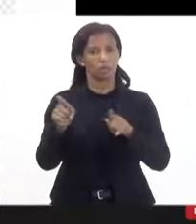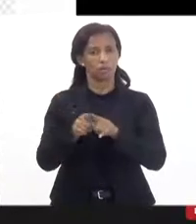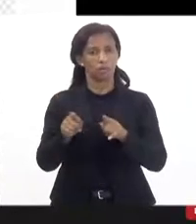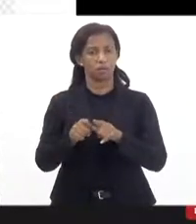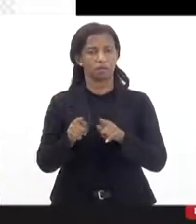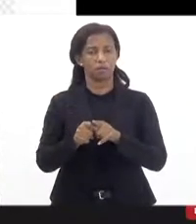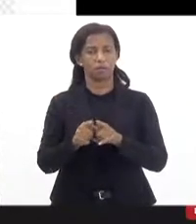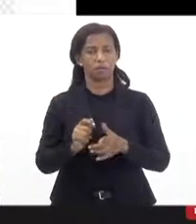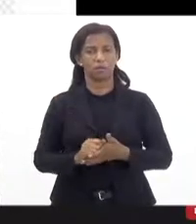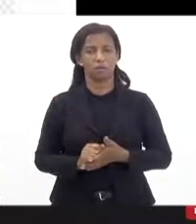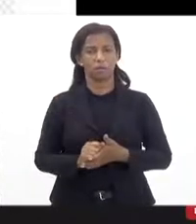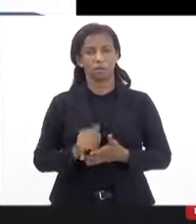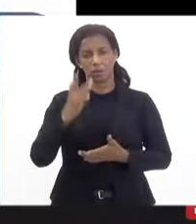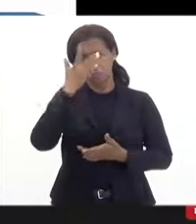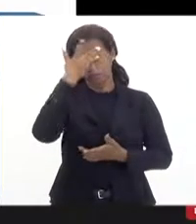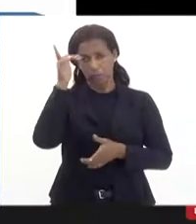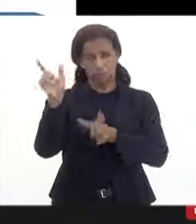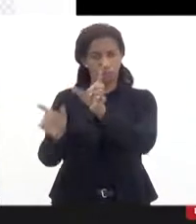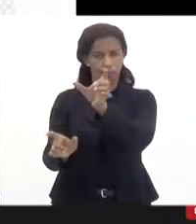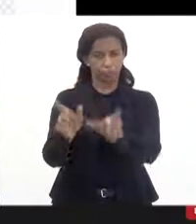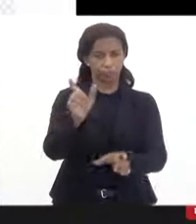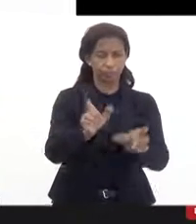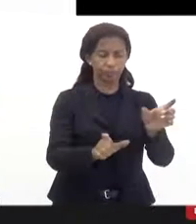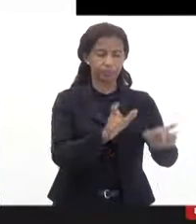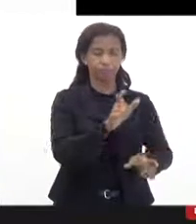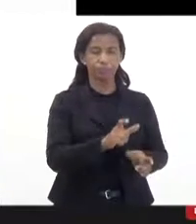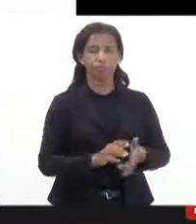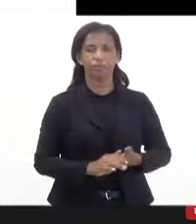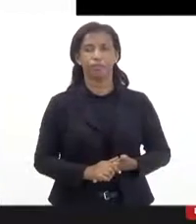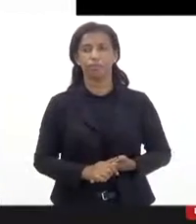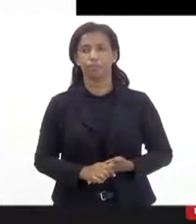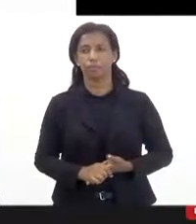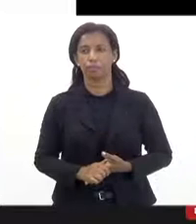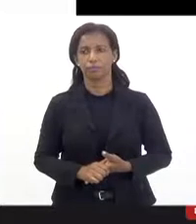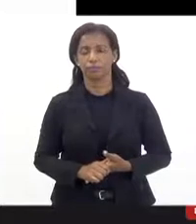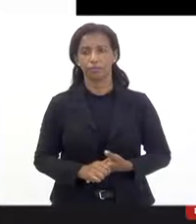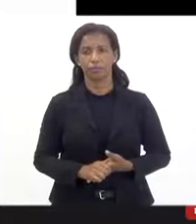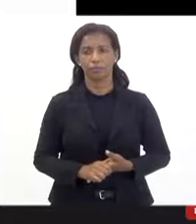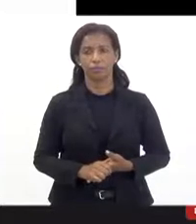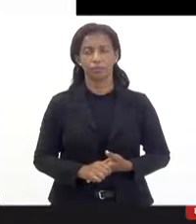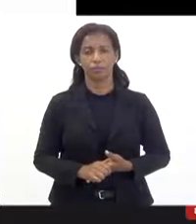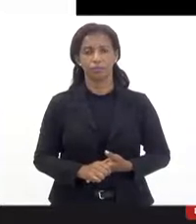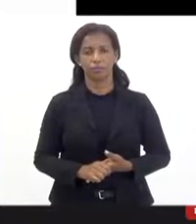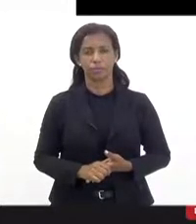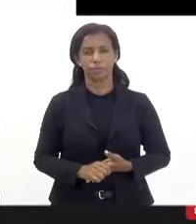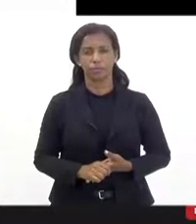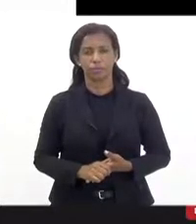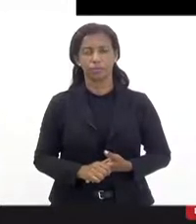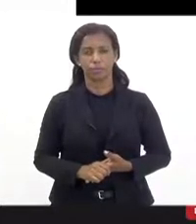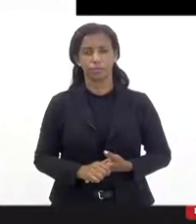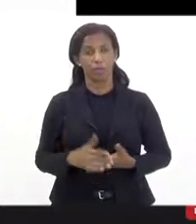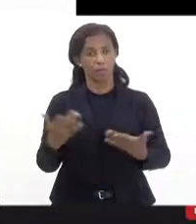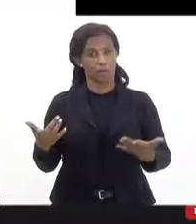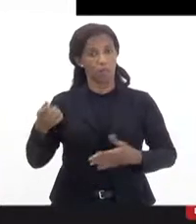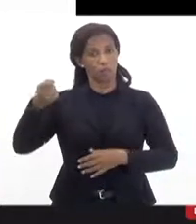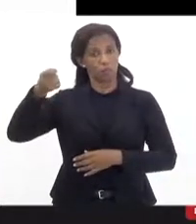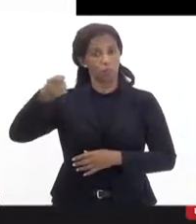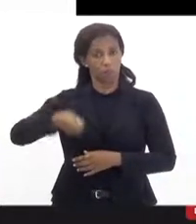a confiança dos usuários. No caso, seria o